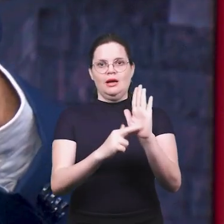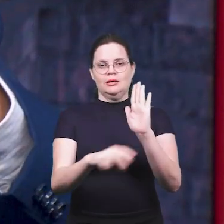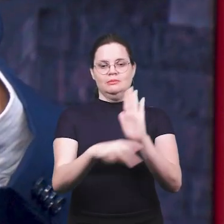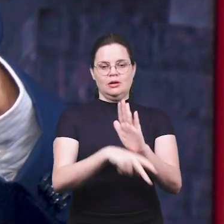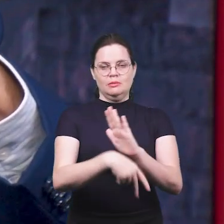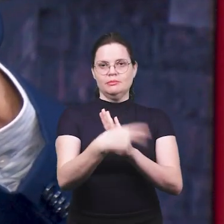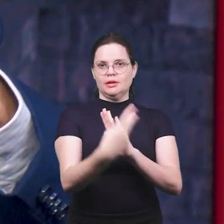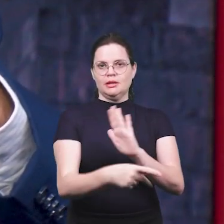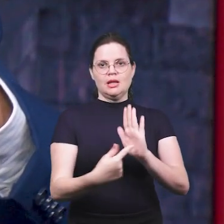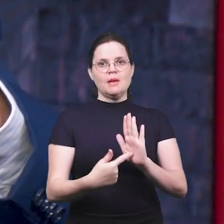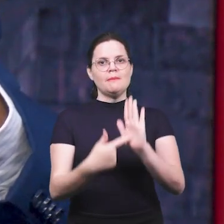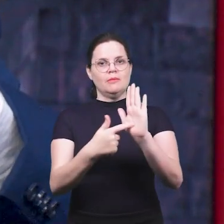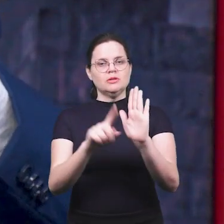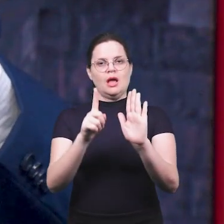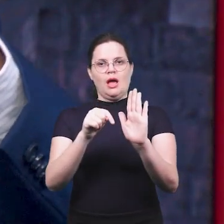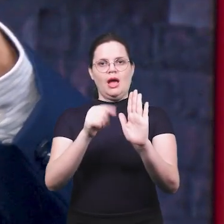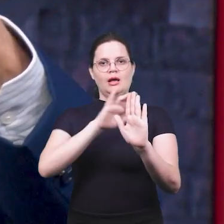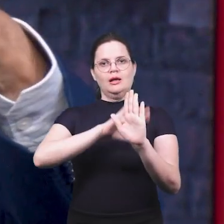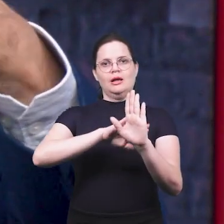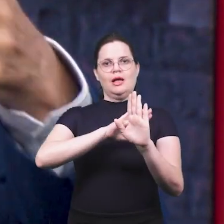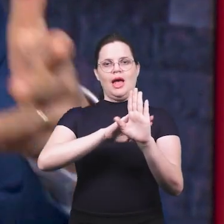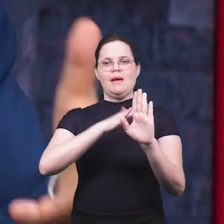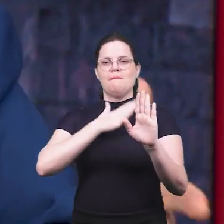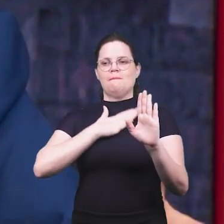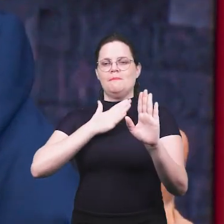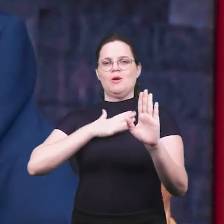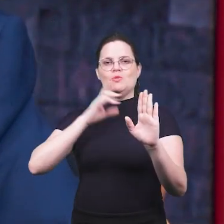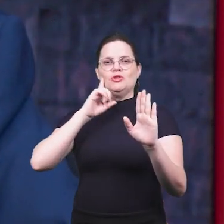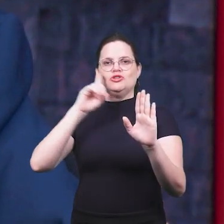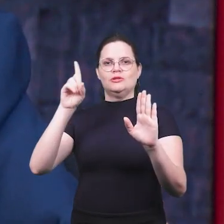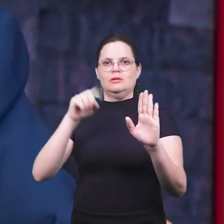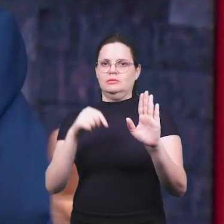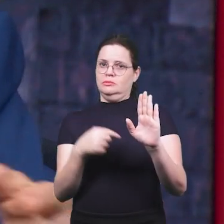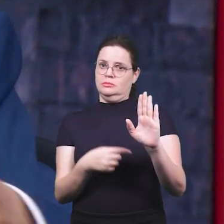aparência de que esses dogmas tinham procedência divina,